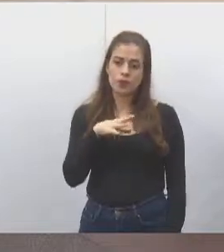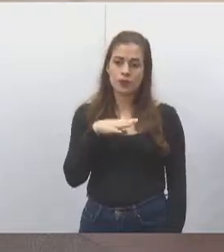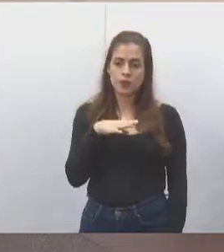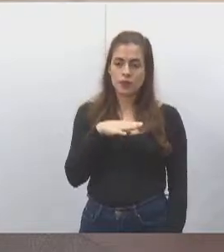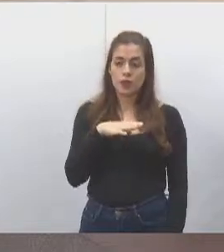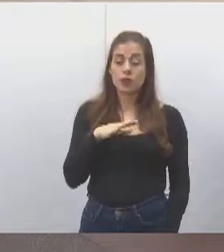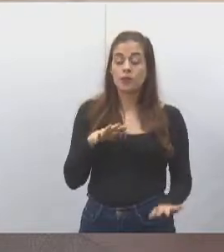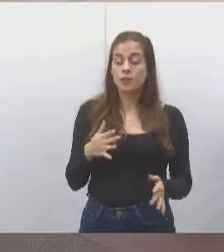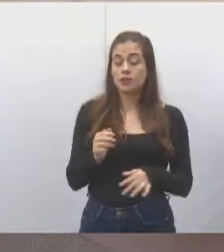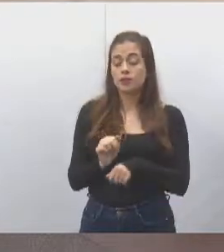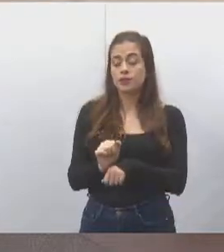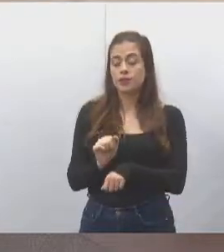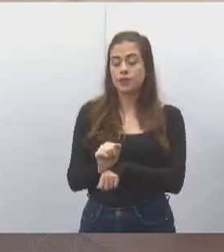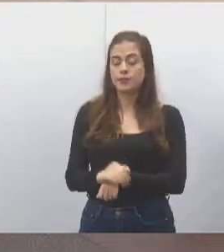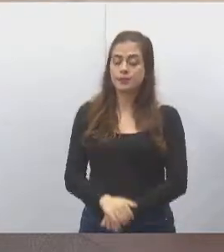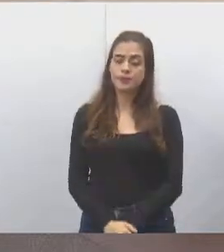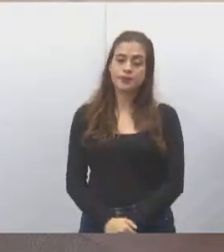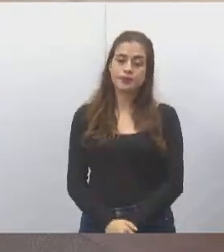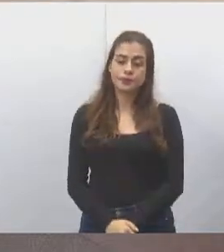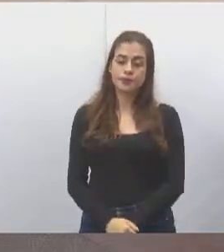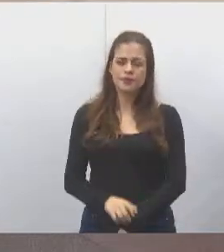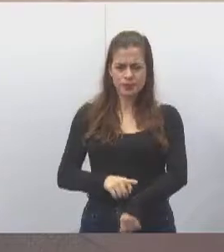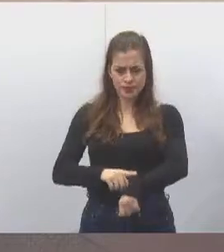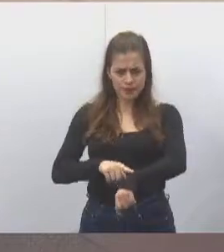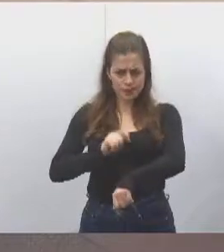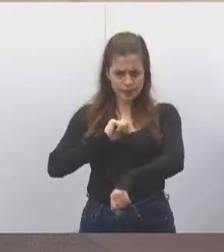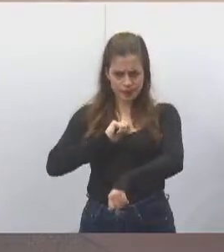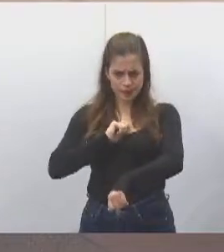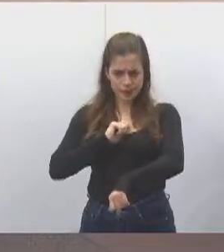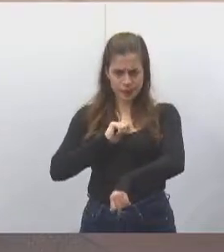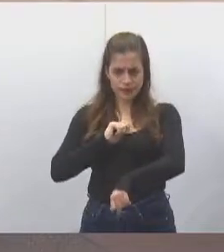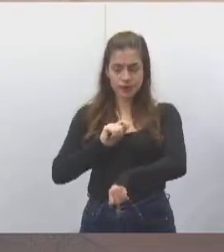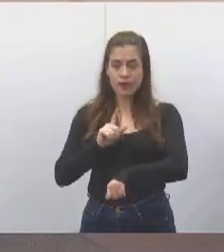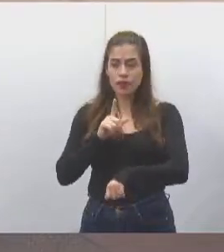vamos aguardar. Agora, tem tempo ainda?